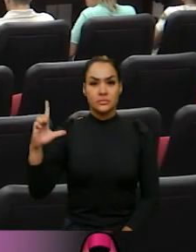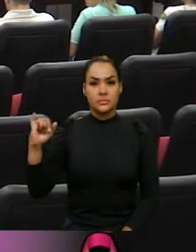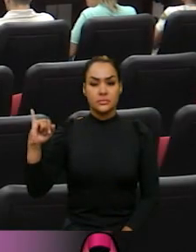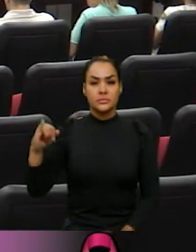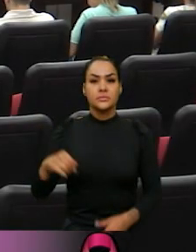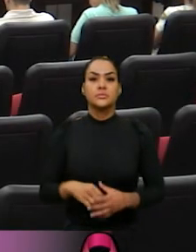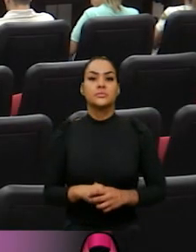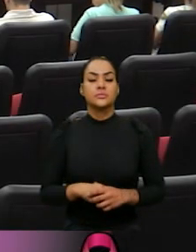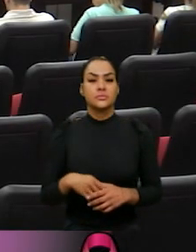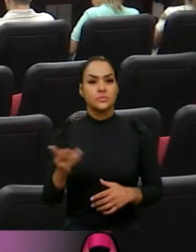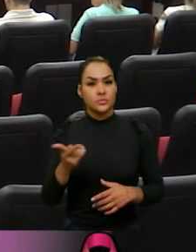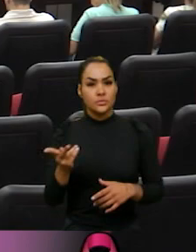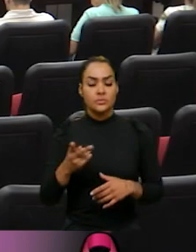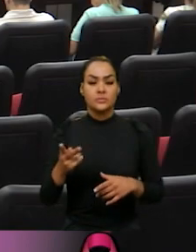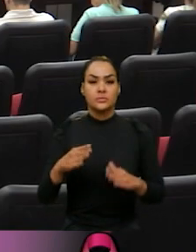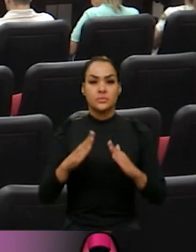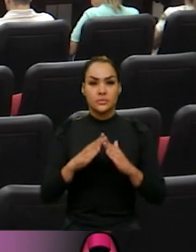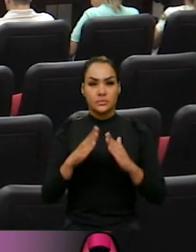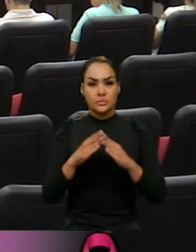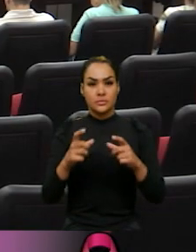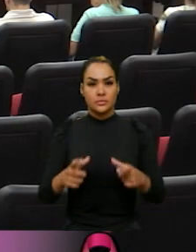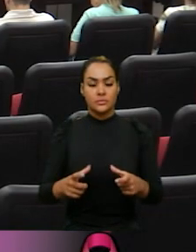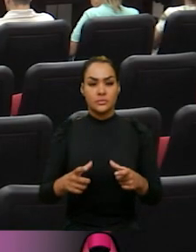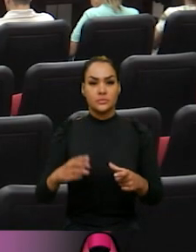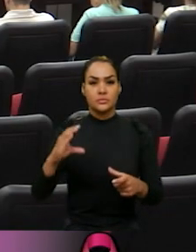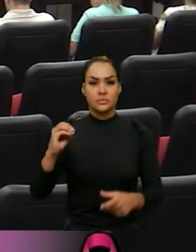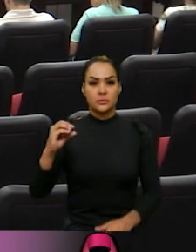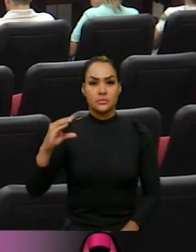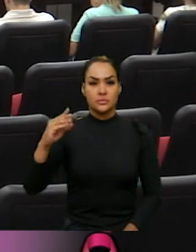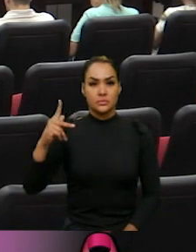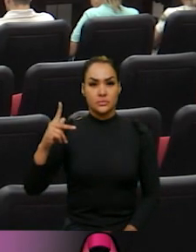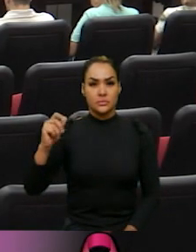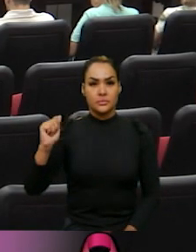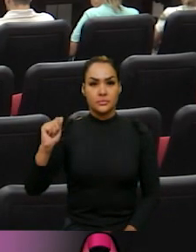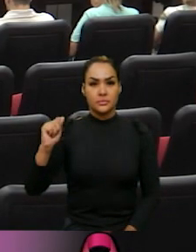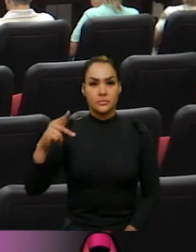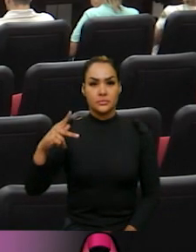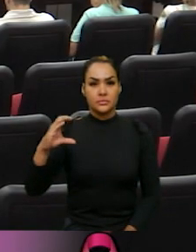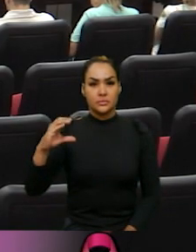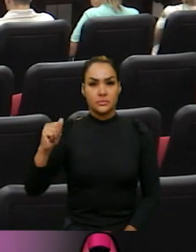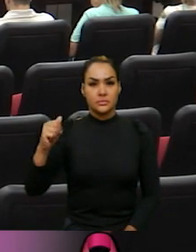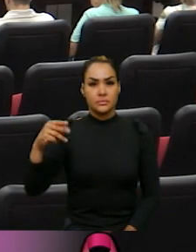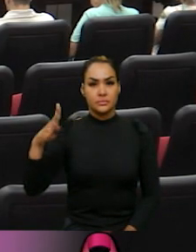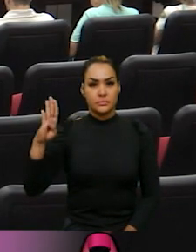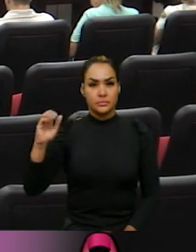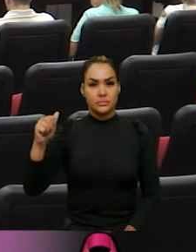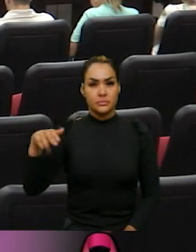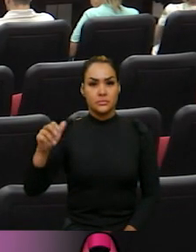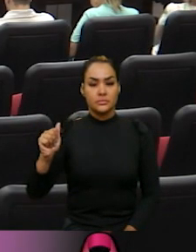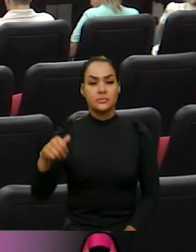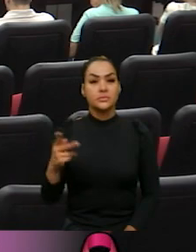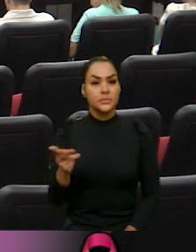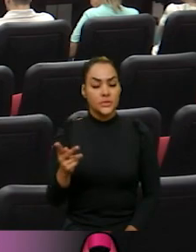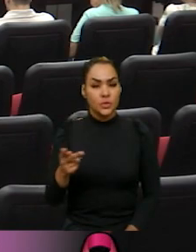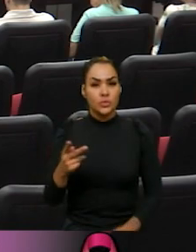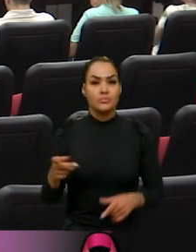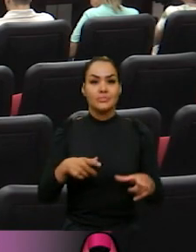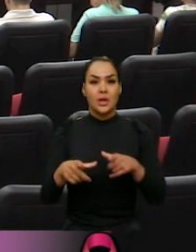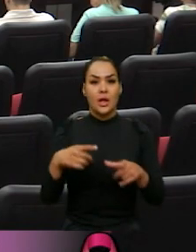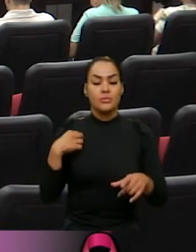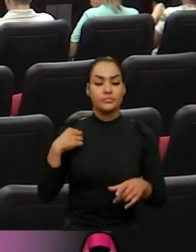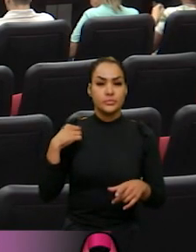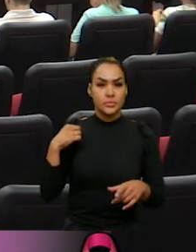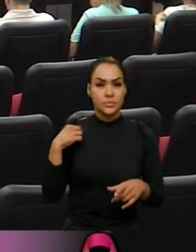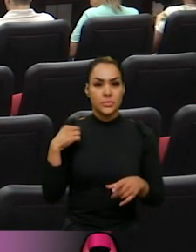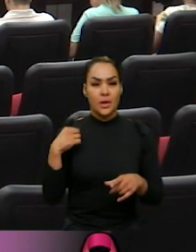promovido esses eventos para angariar fundos e bancar tratamento médico e várias outras atividades